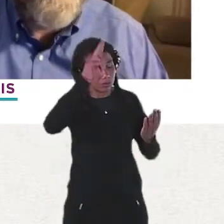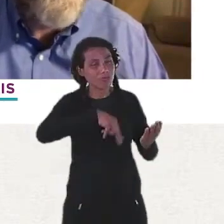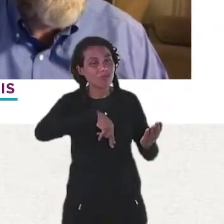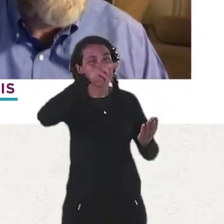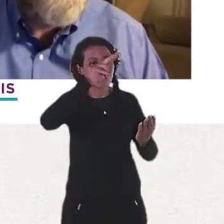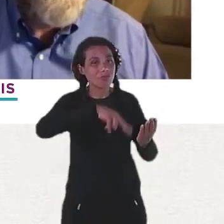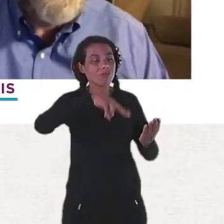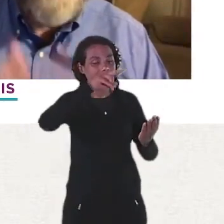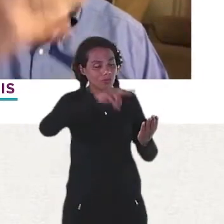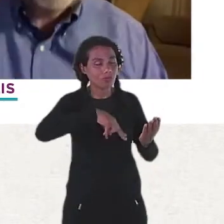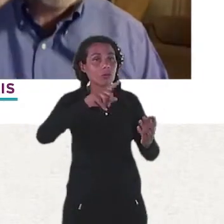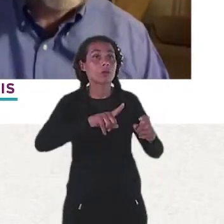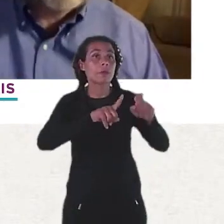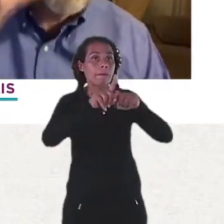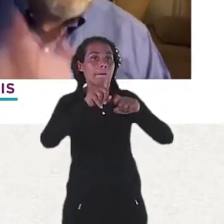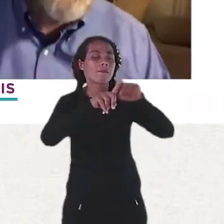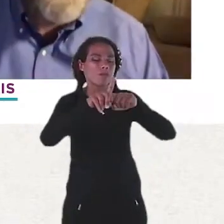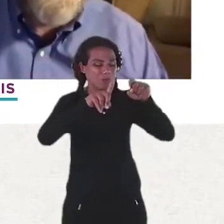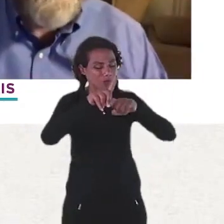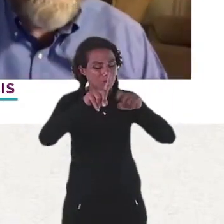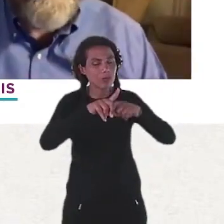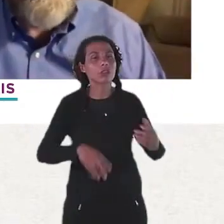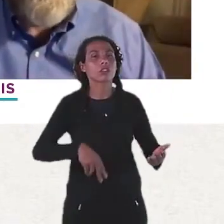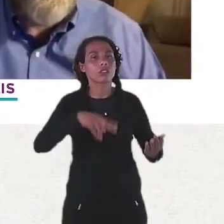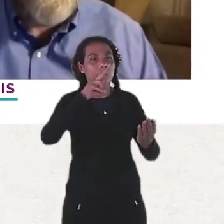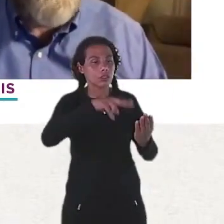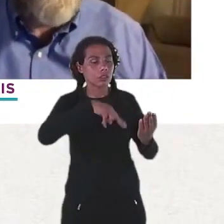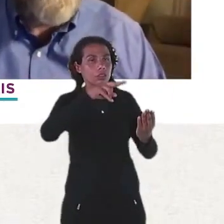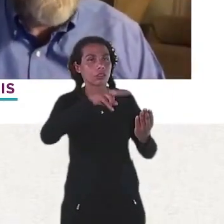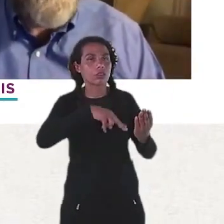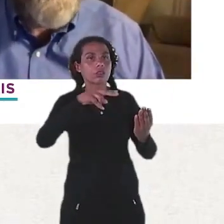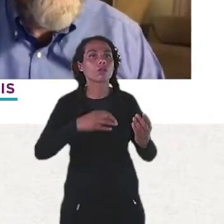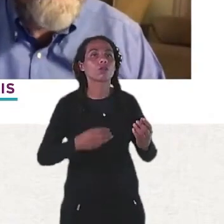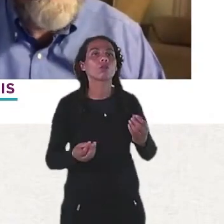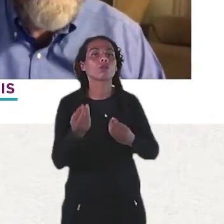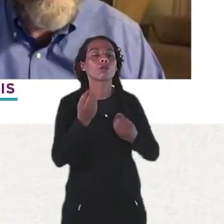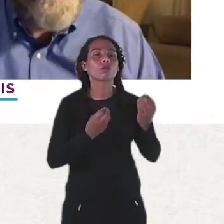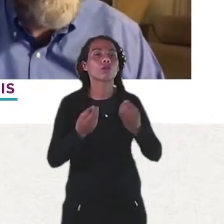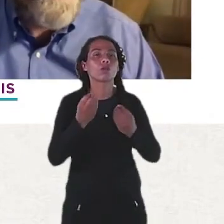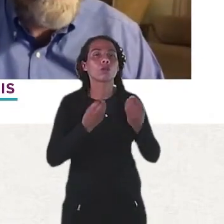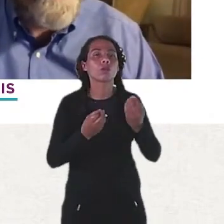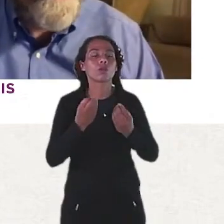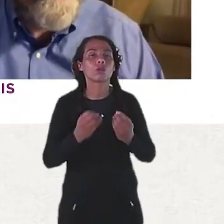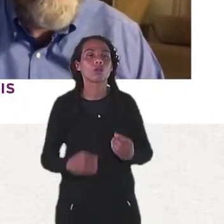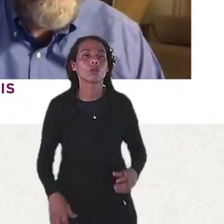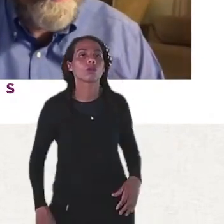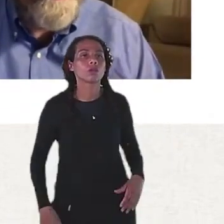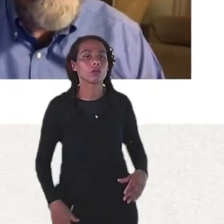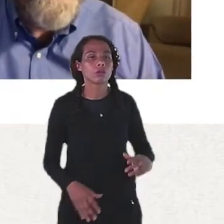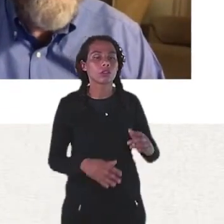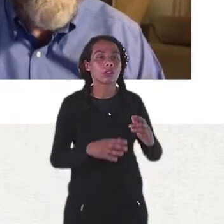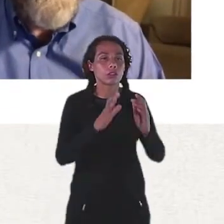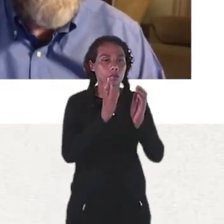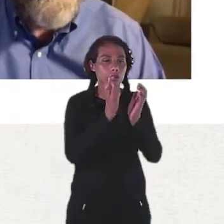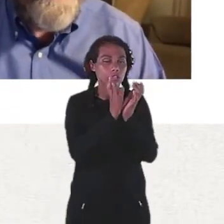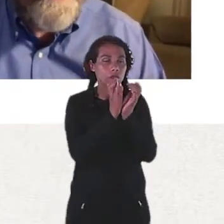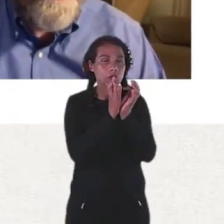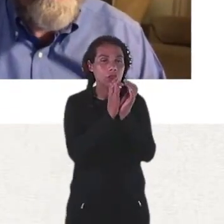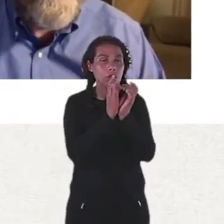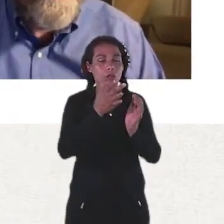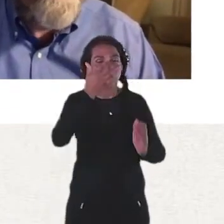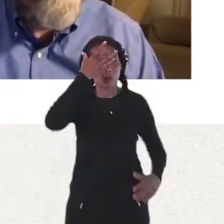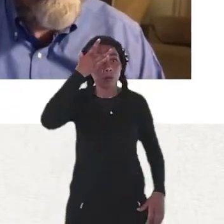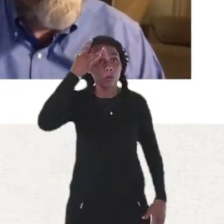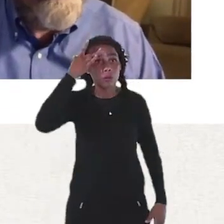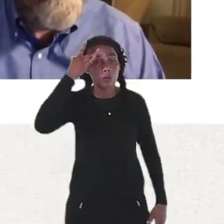letais, né, da nossa... Como abstrações mentais geradas pela mente humana foram capazes de matar milhões de pessoas num período tão curto. Não, e outra